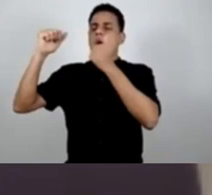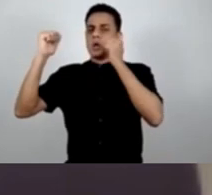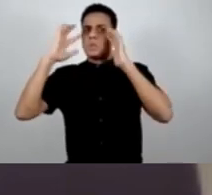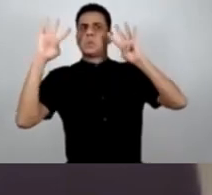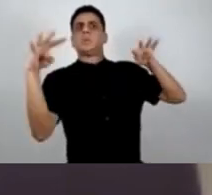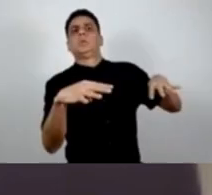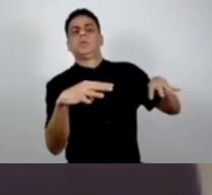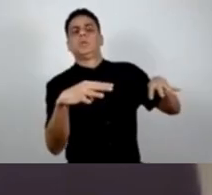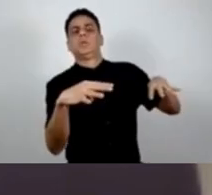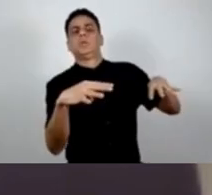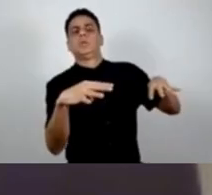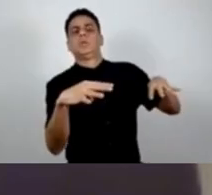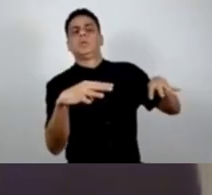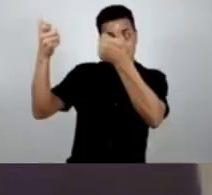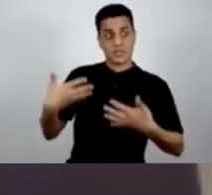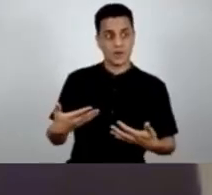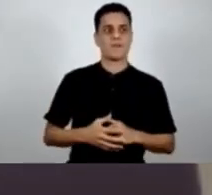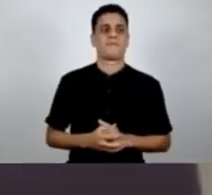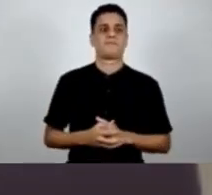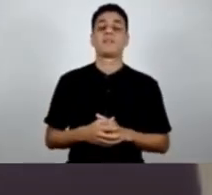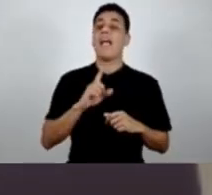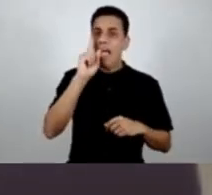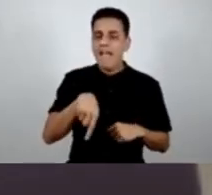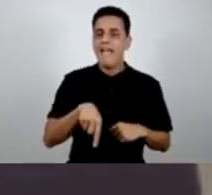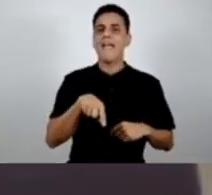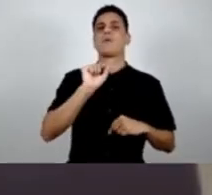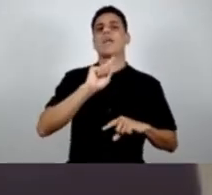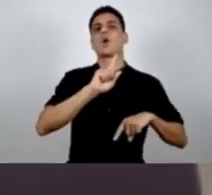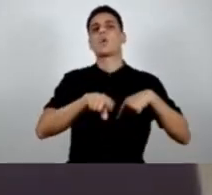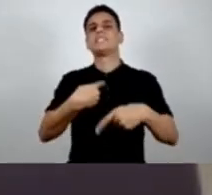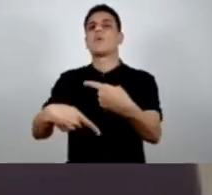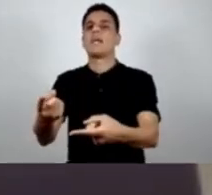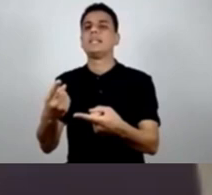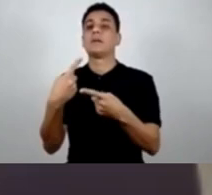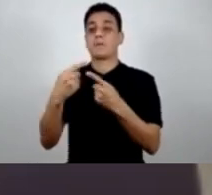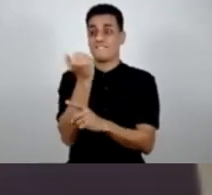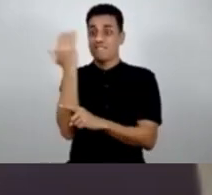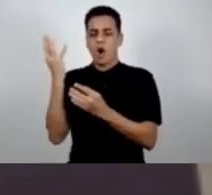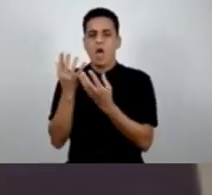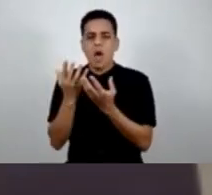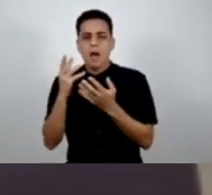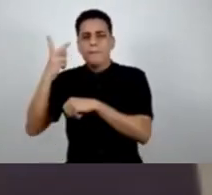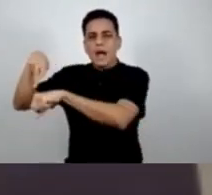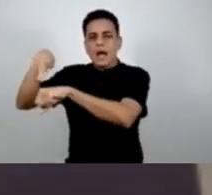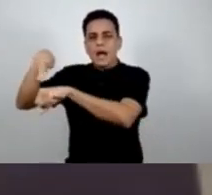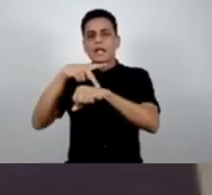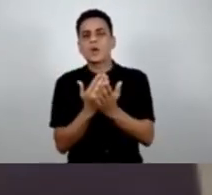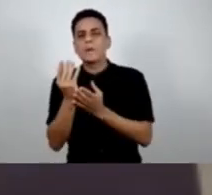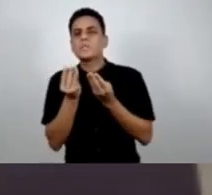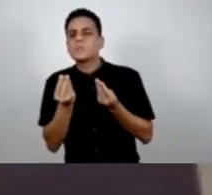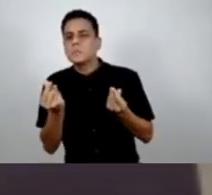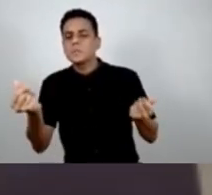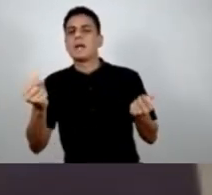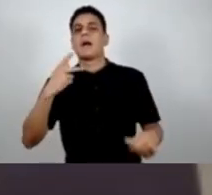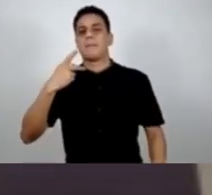jornalistas me dizem que isso foi consequência de uma sensibilidade internacional pela Primavera Árabe e